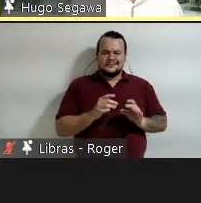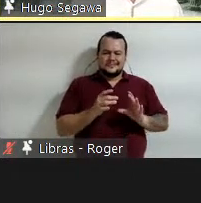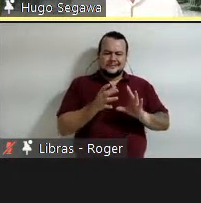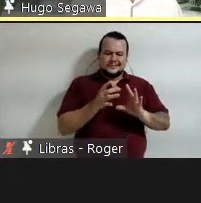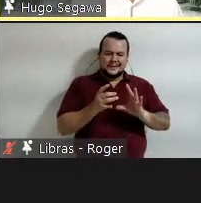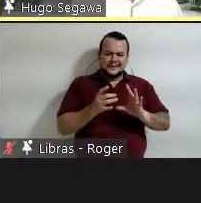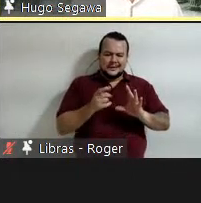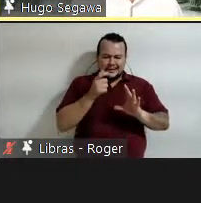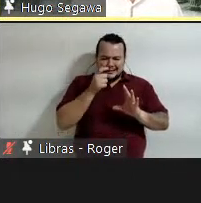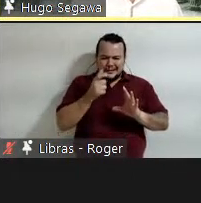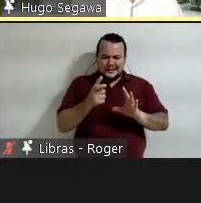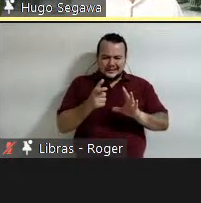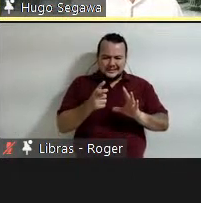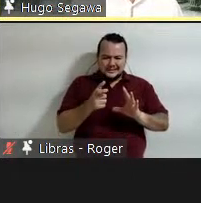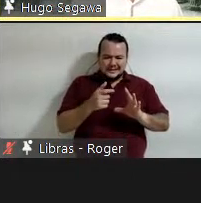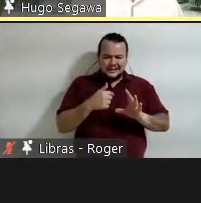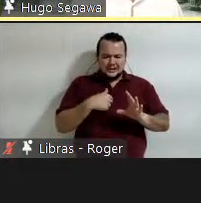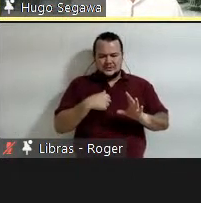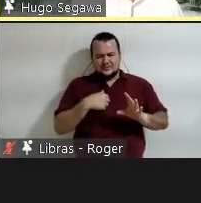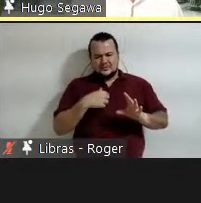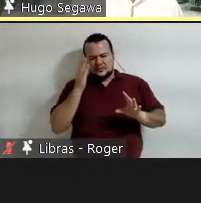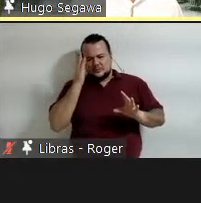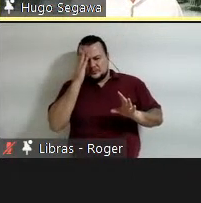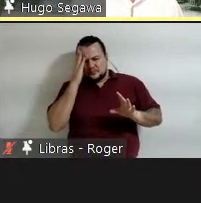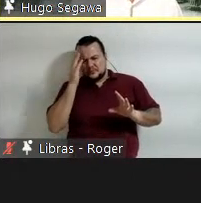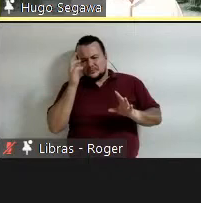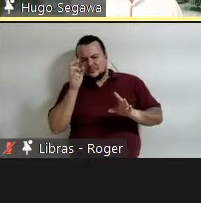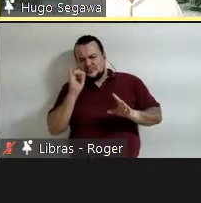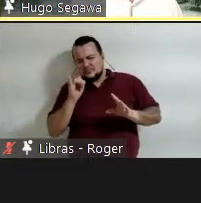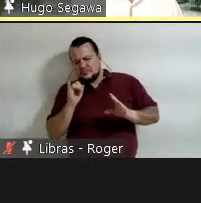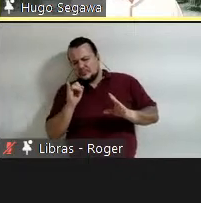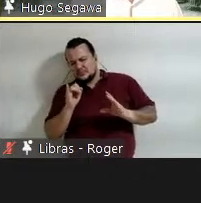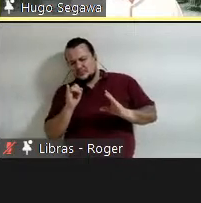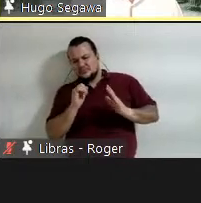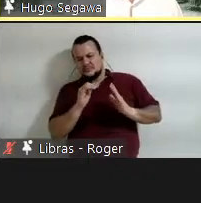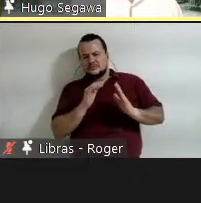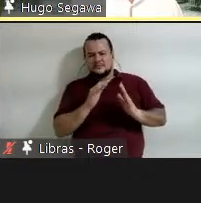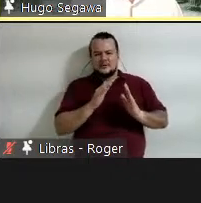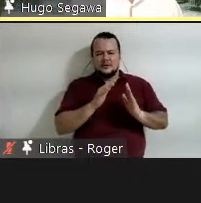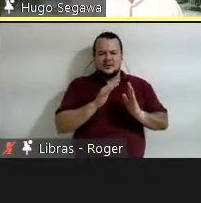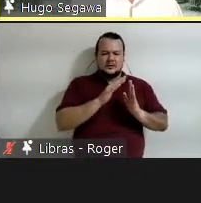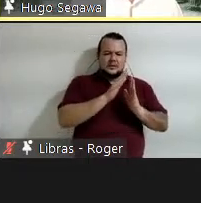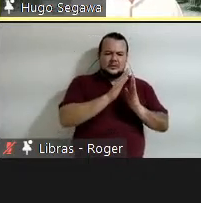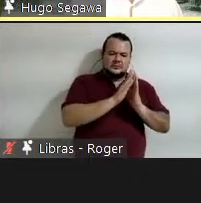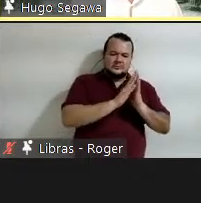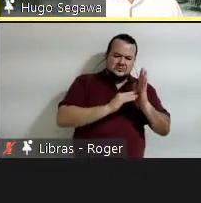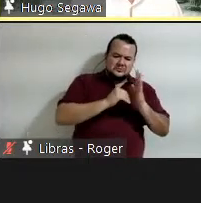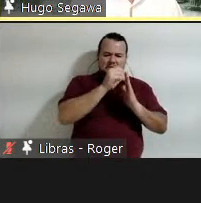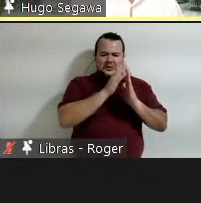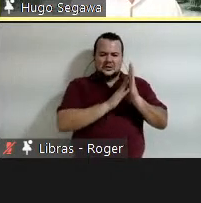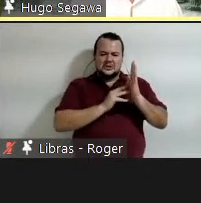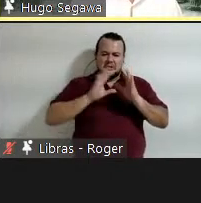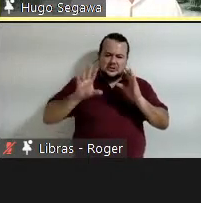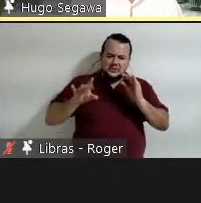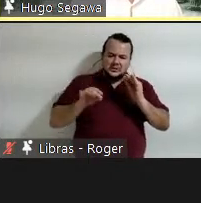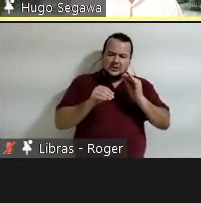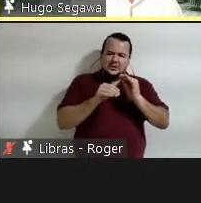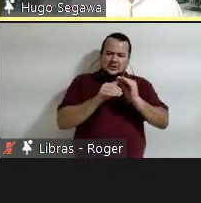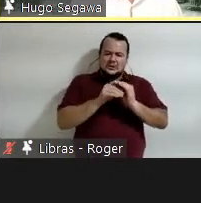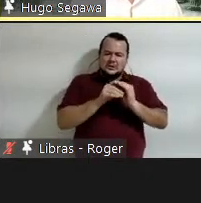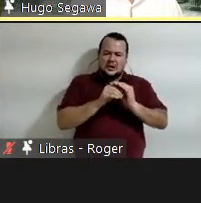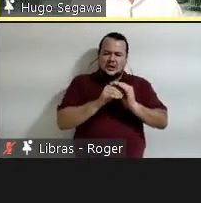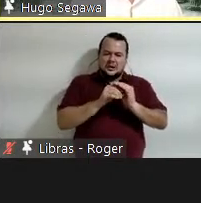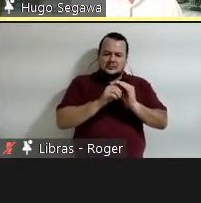Eu não estou muito seguro se esses elementos fazem parte de uma integração das artes contemporâneo